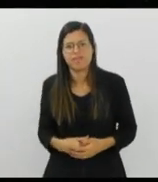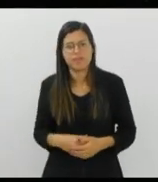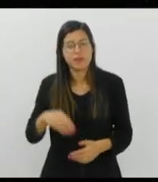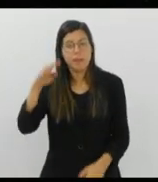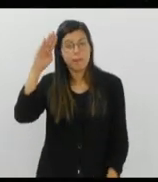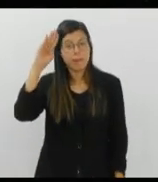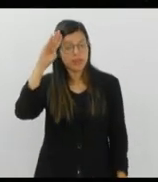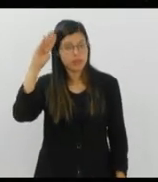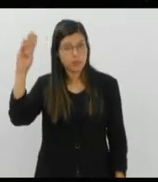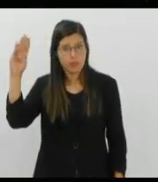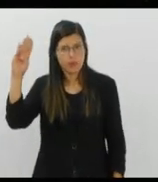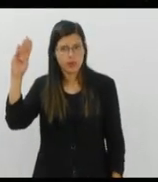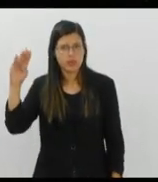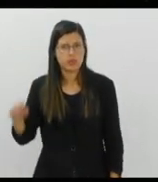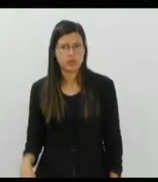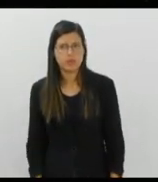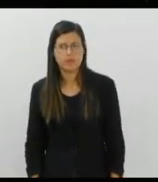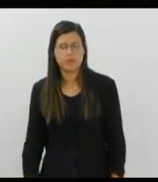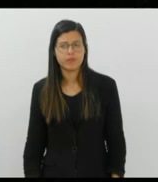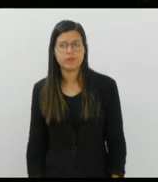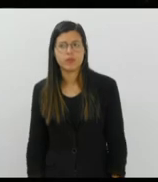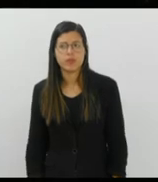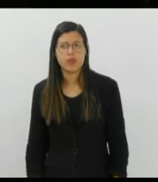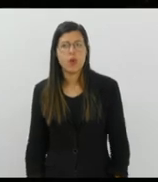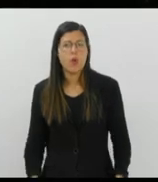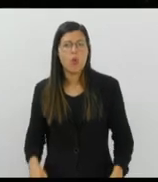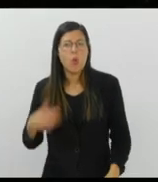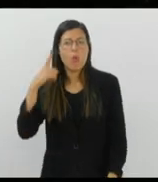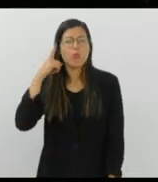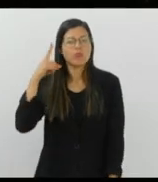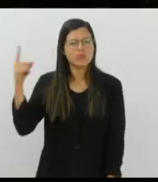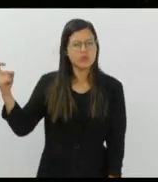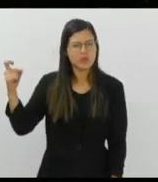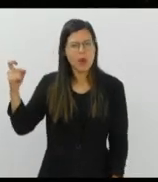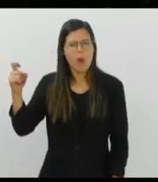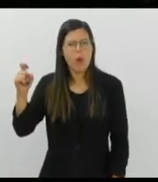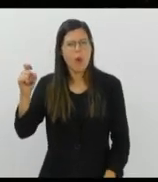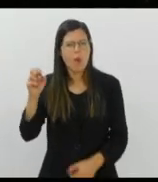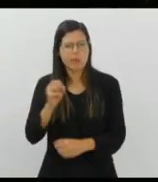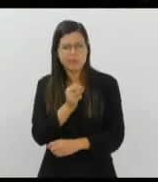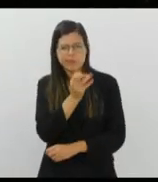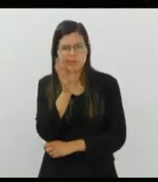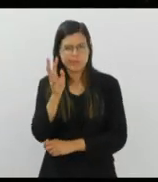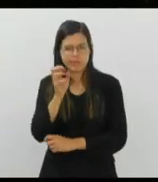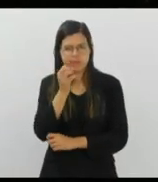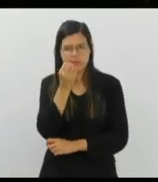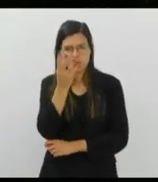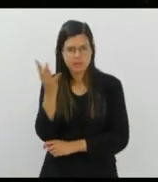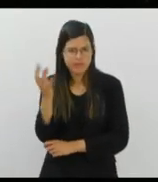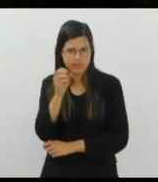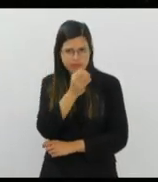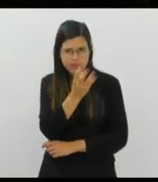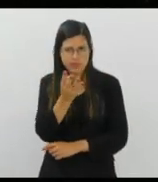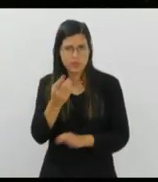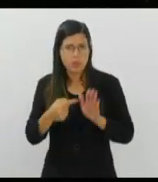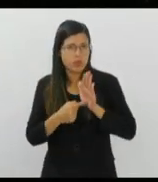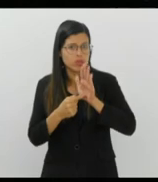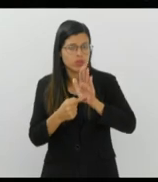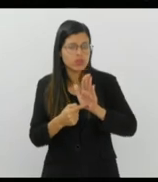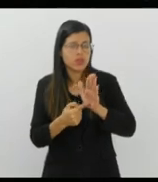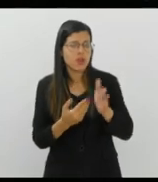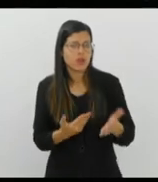principalmente com sirenes. Já ter previamente regiões mais